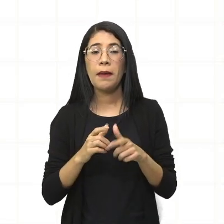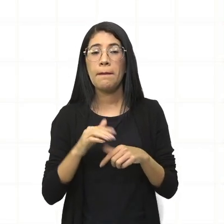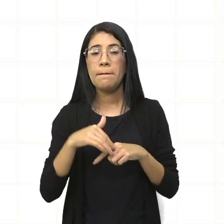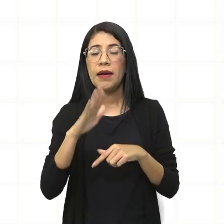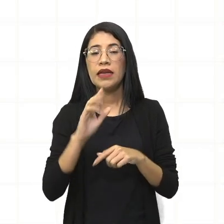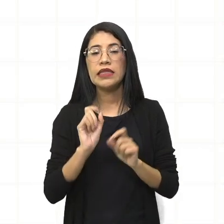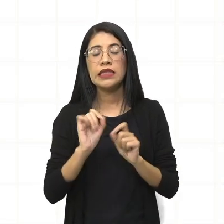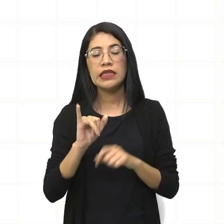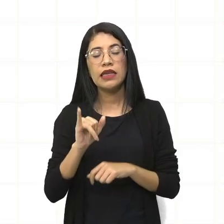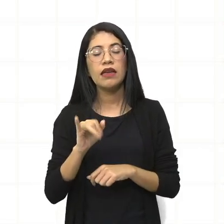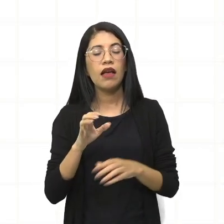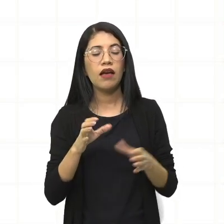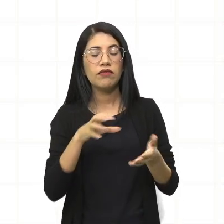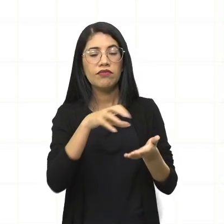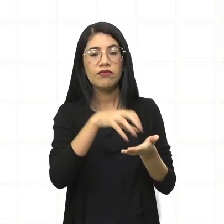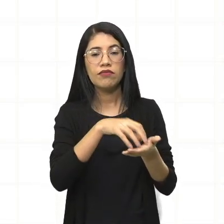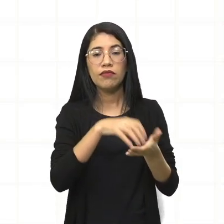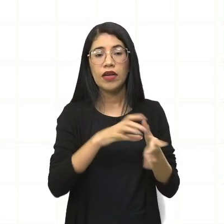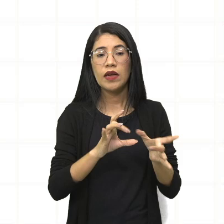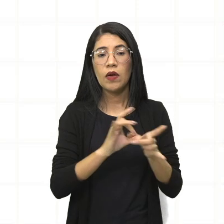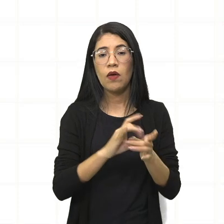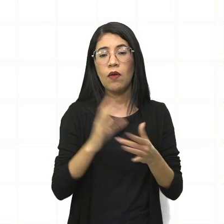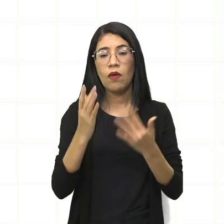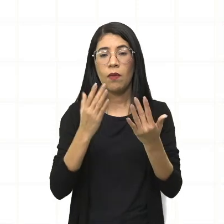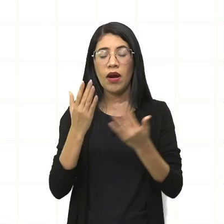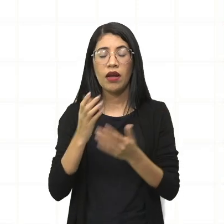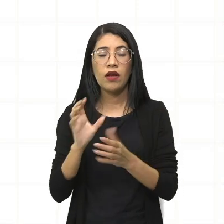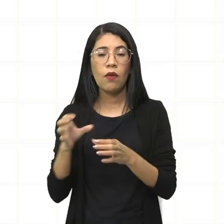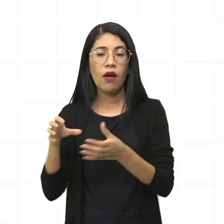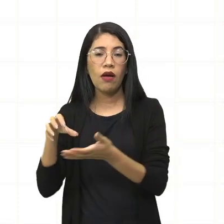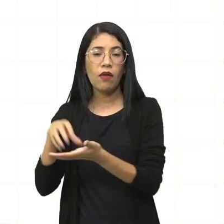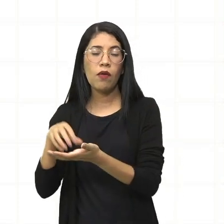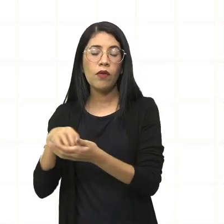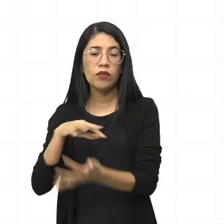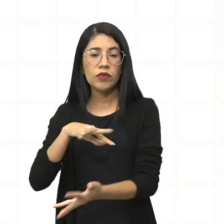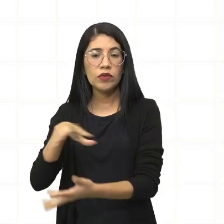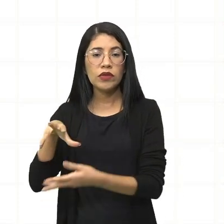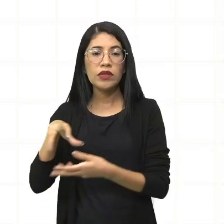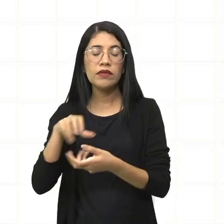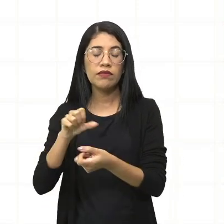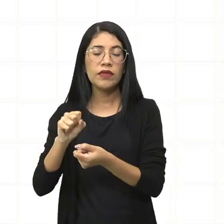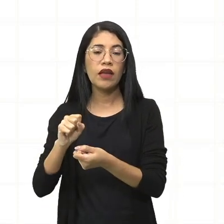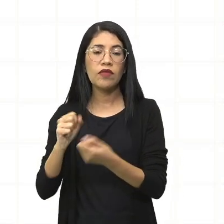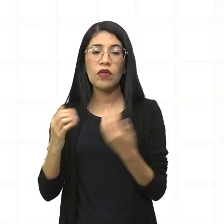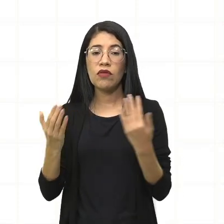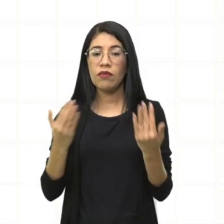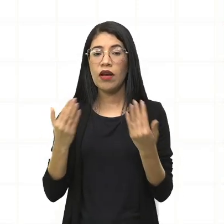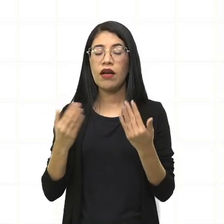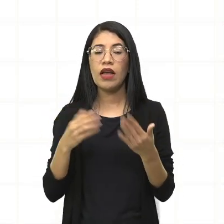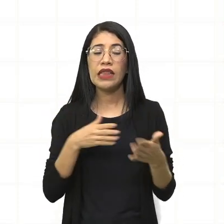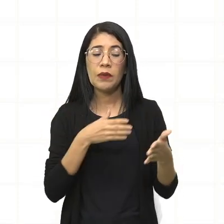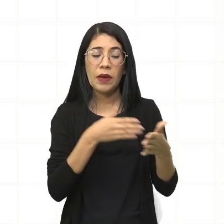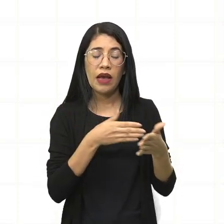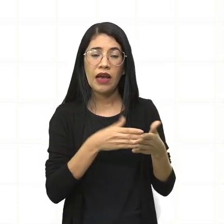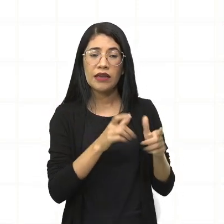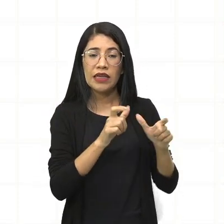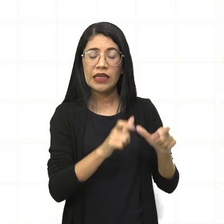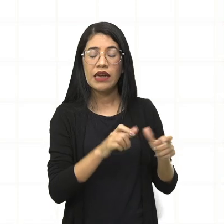unidades de proteção integral comparadas às unidades de uso sustentáveis que a gente vai ver daqui a pouco. Então,